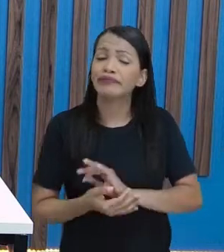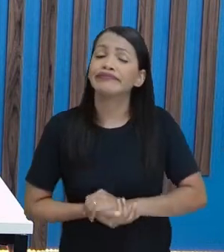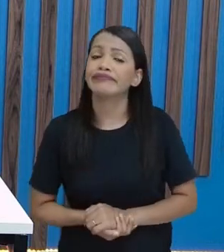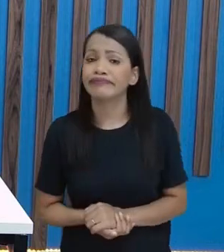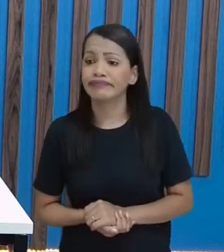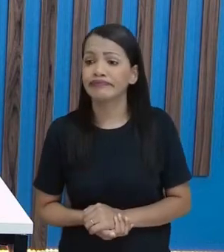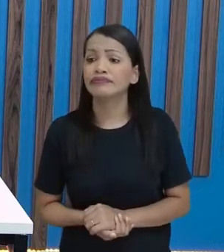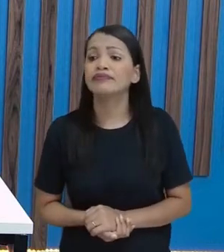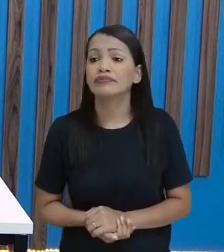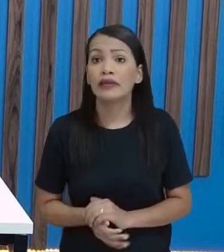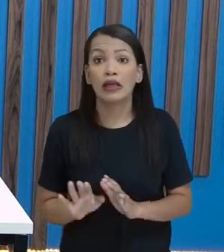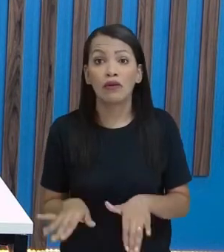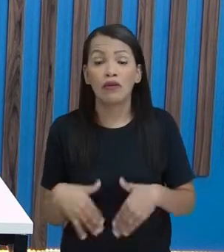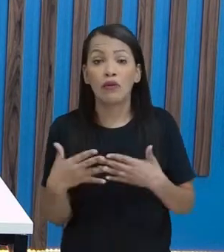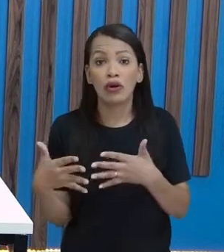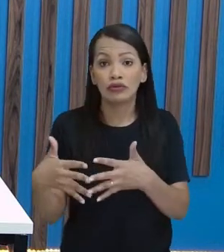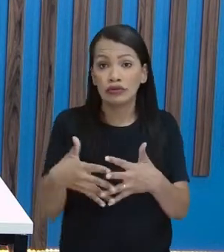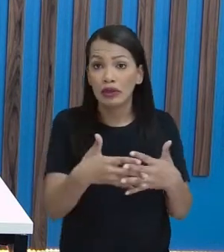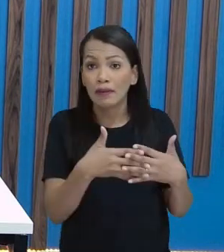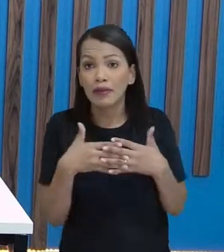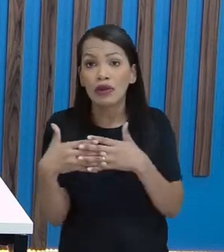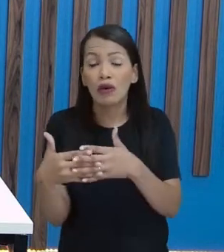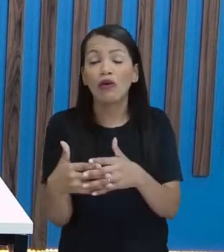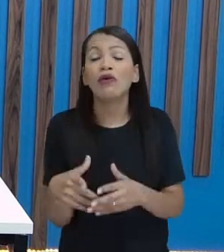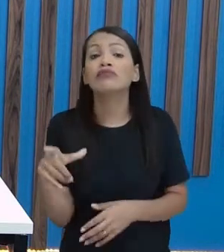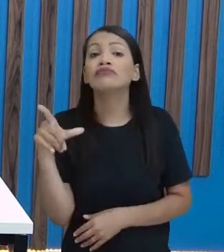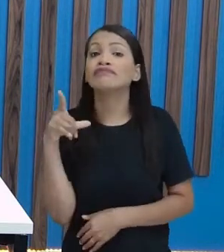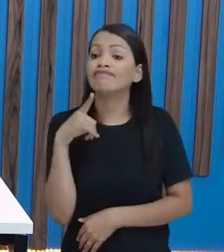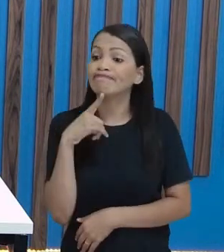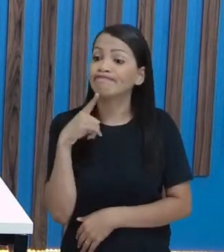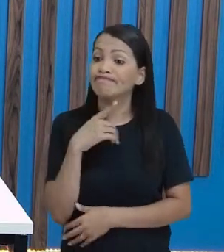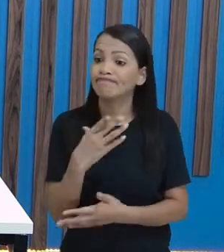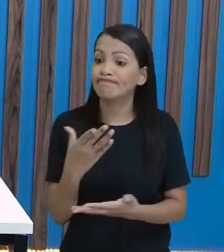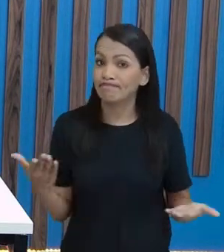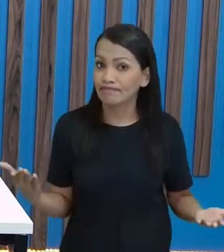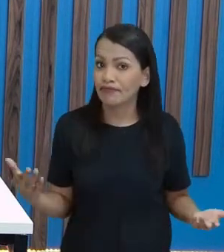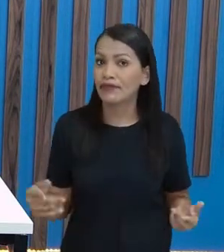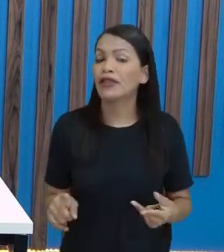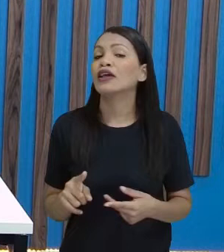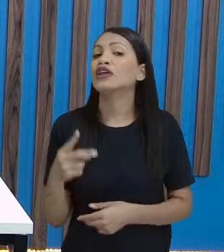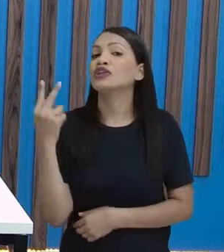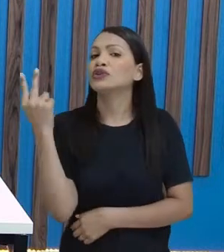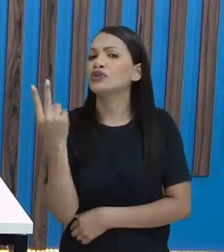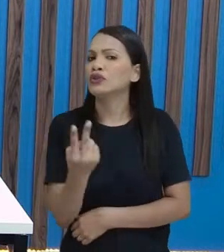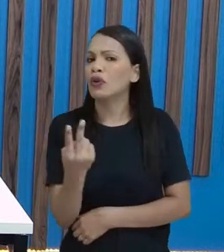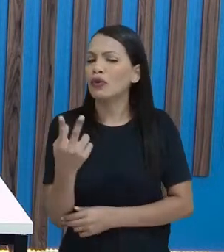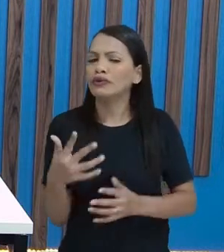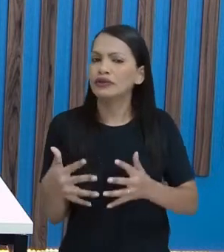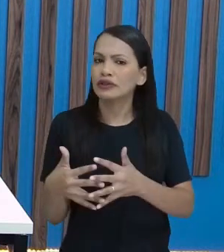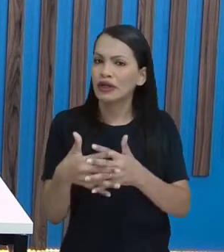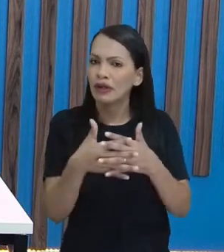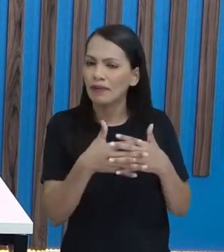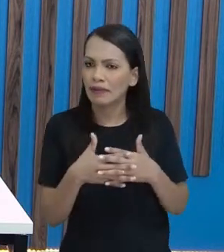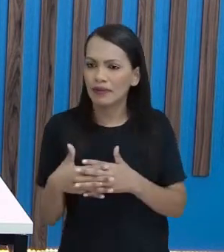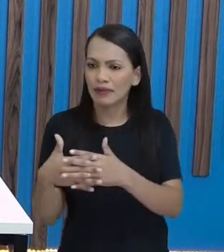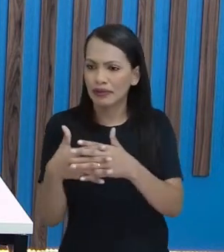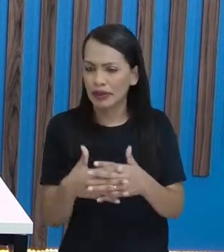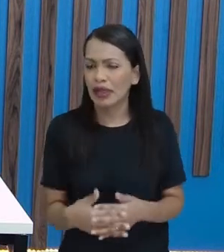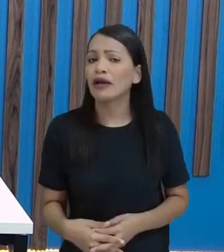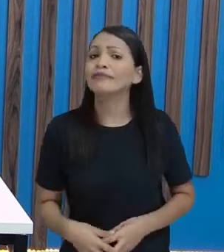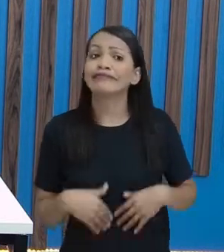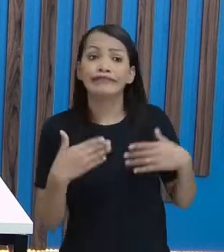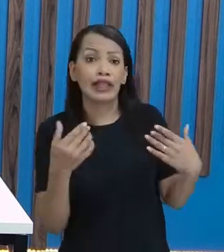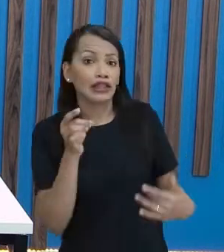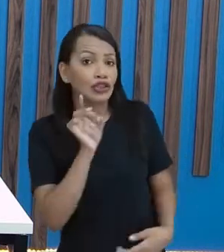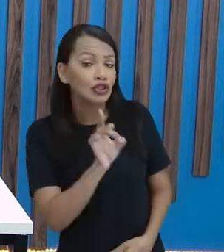quantos caminhões tem? Que tá aqui, marcando na mesa também. 2 caminhões. Tá certo? E é só fazer as continhas,